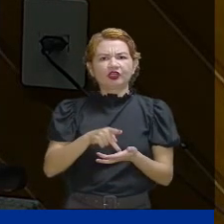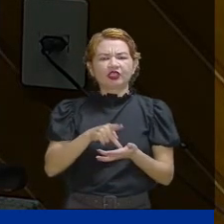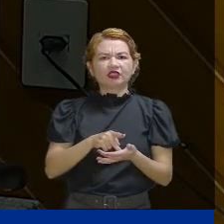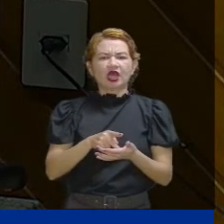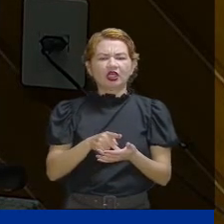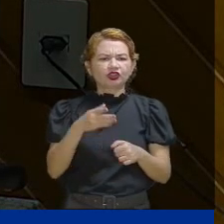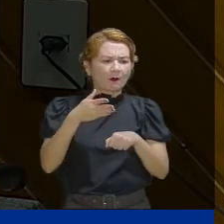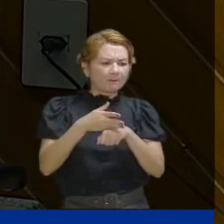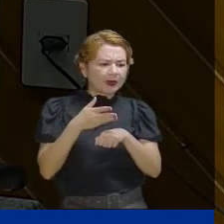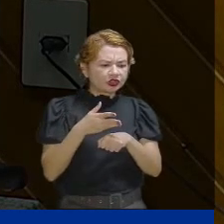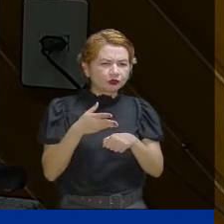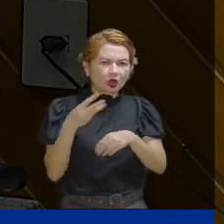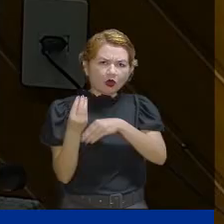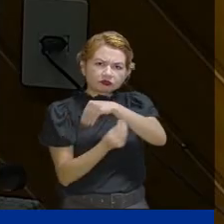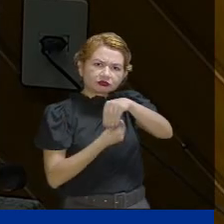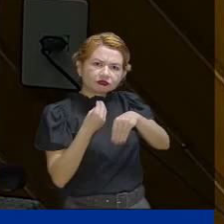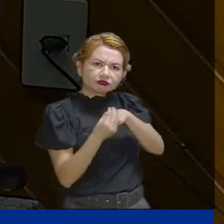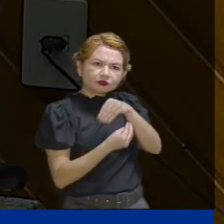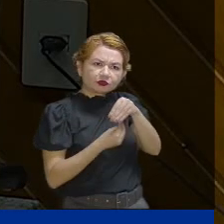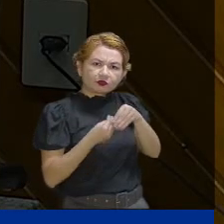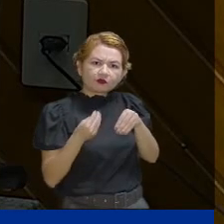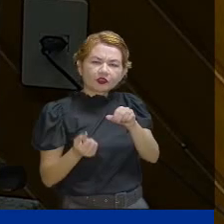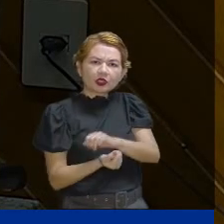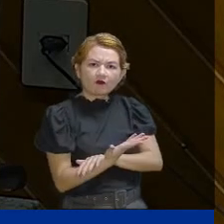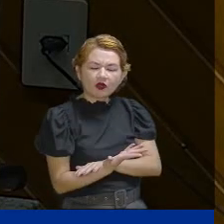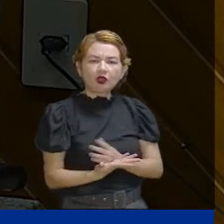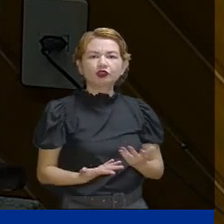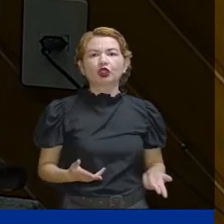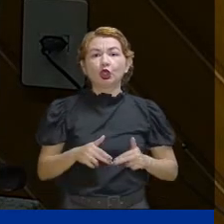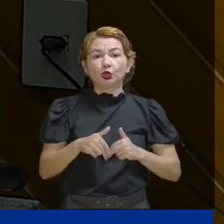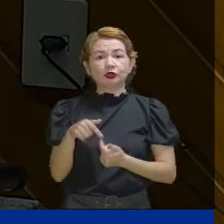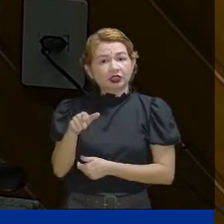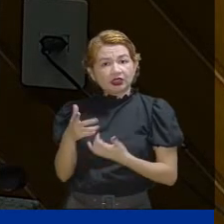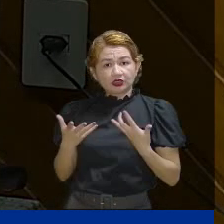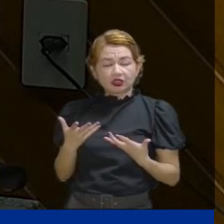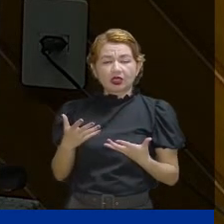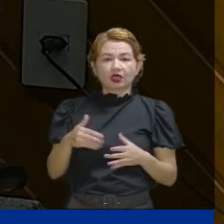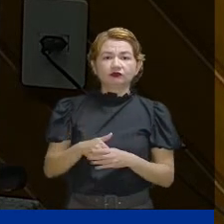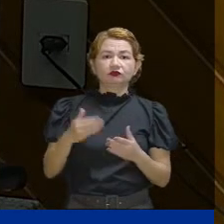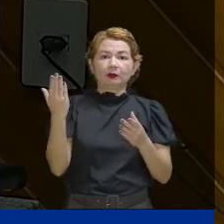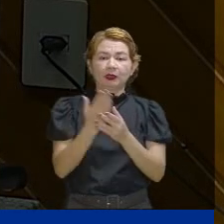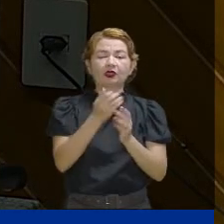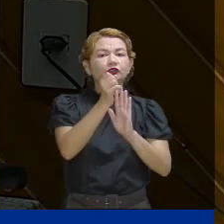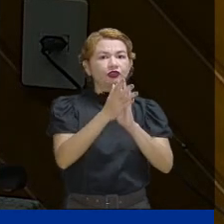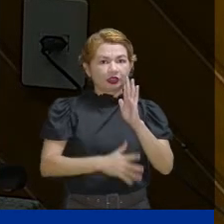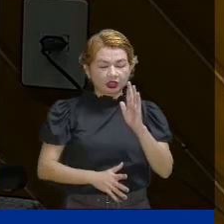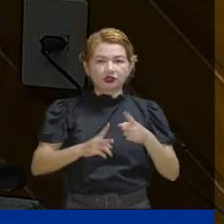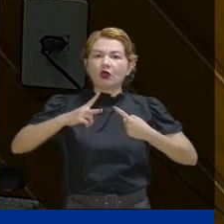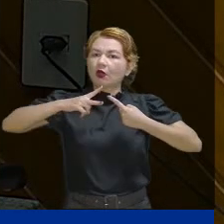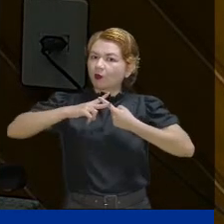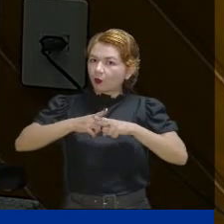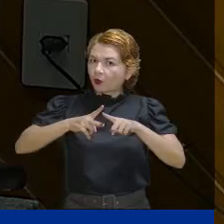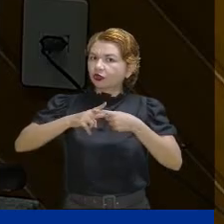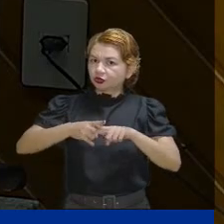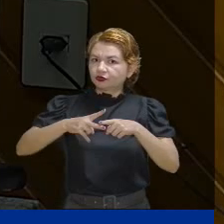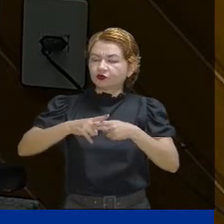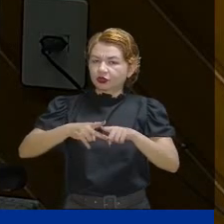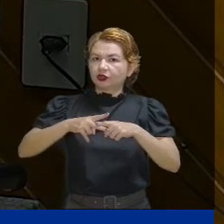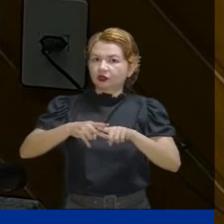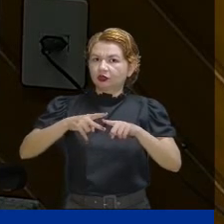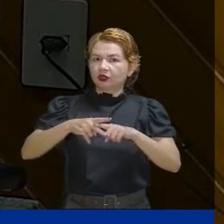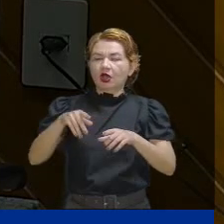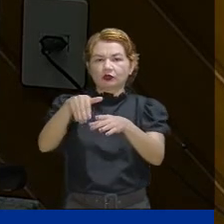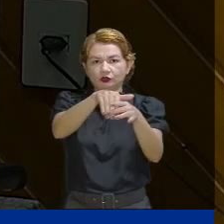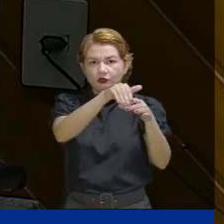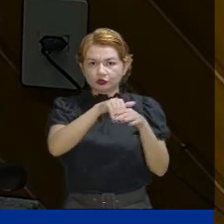fraude. Diante desses pontos, ele requer o acolhimento dos embargos com efeitos infringentes para reformar